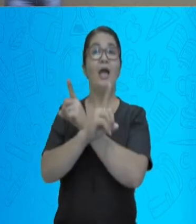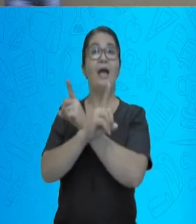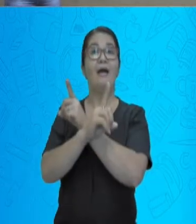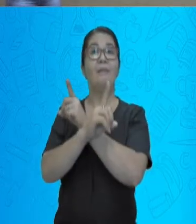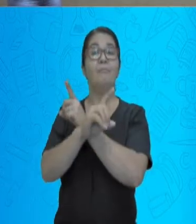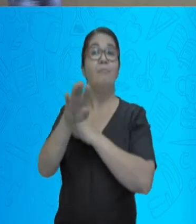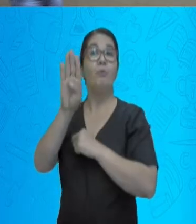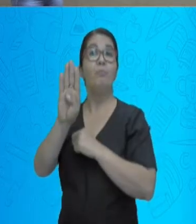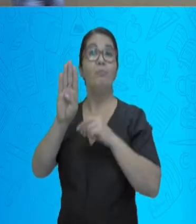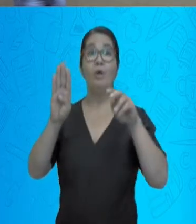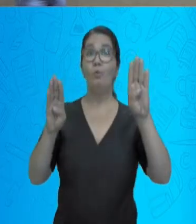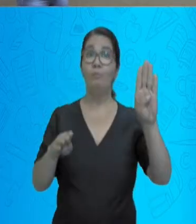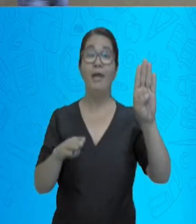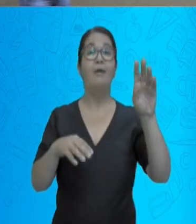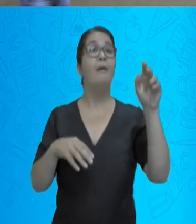bar.